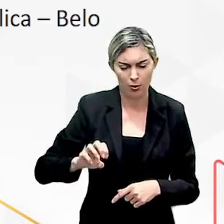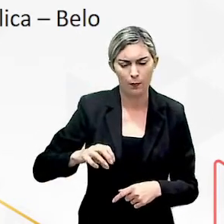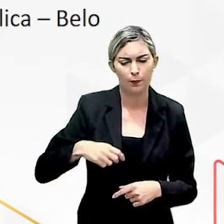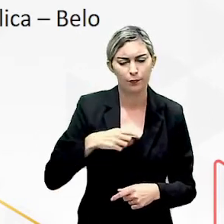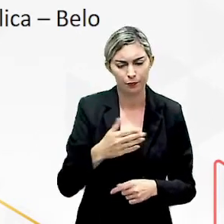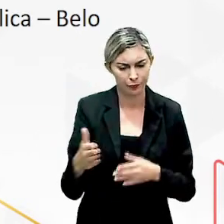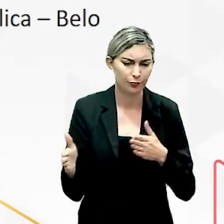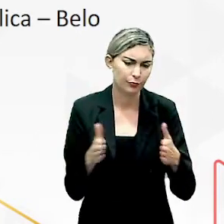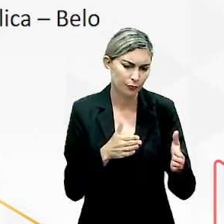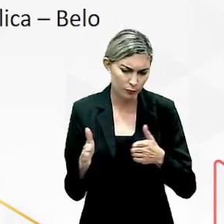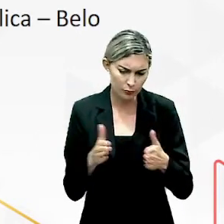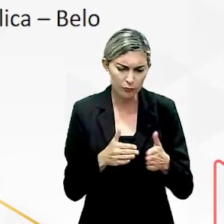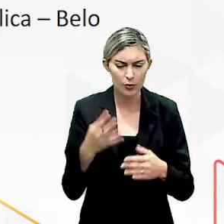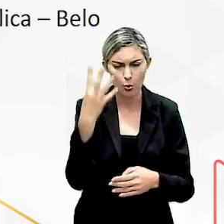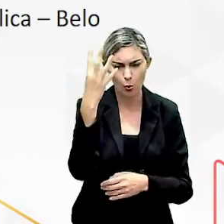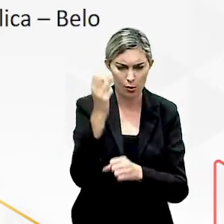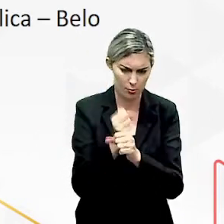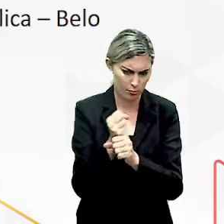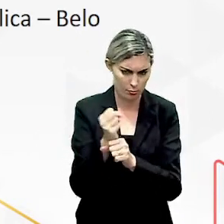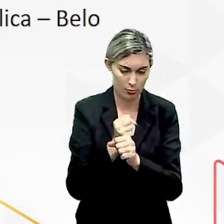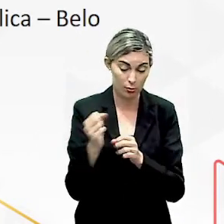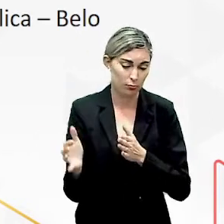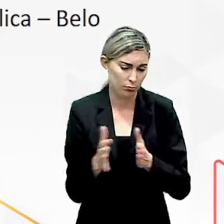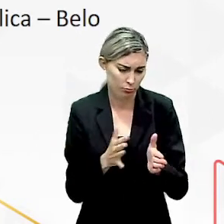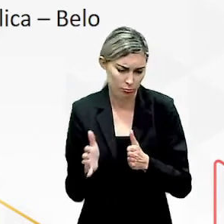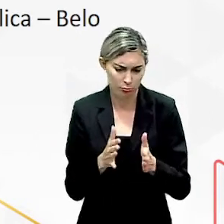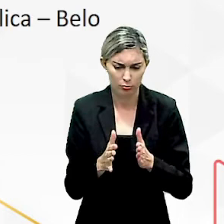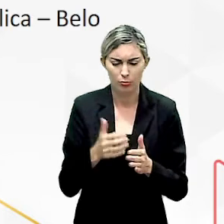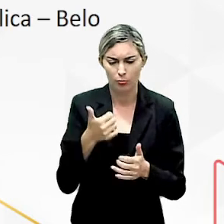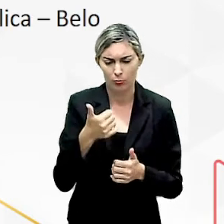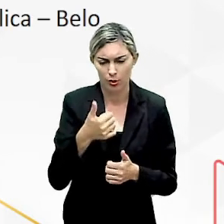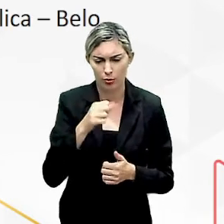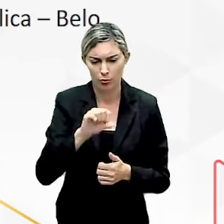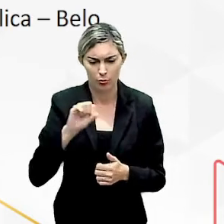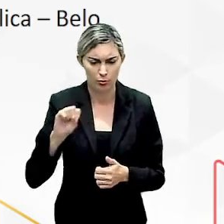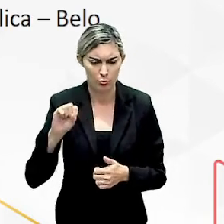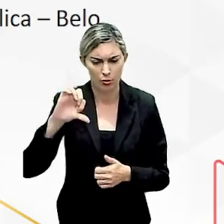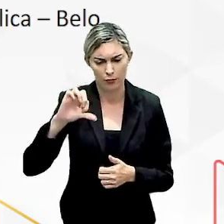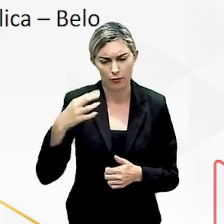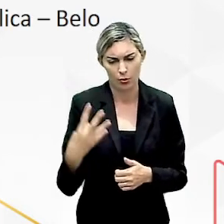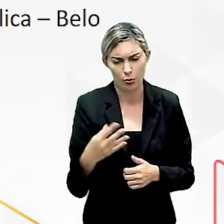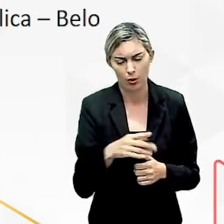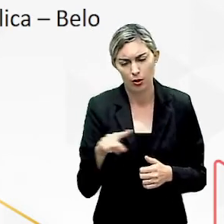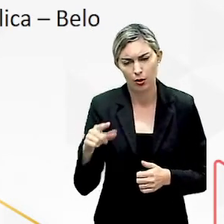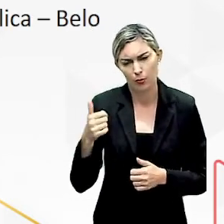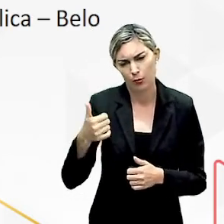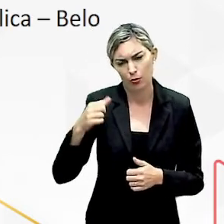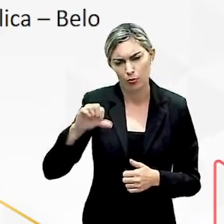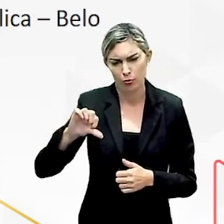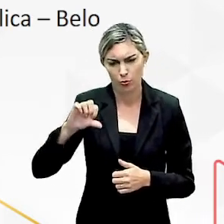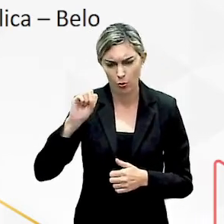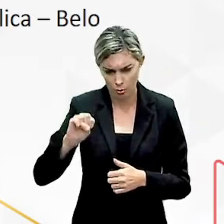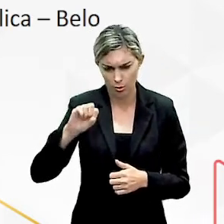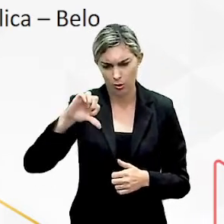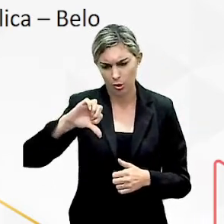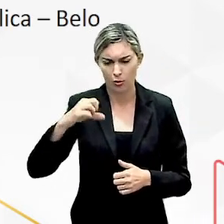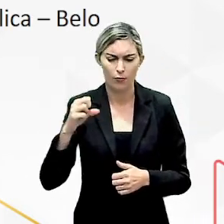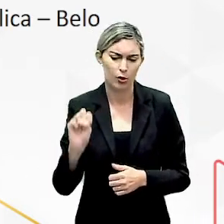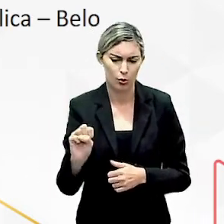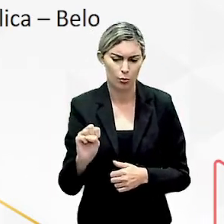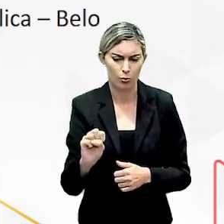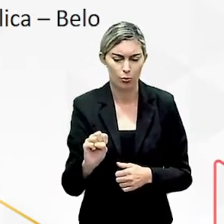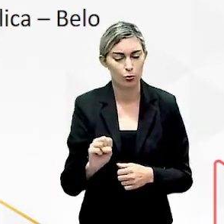um período que vai durar 4 anos, sendo estendido de 1894 a 1898. Conhecido